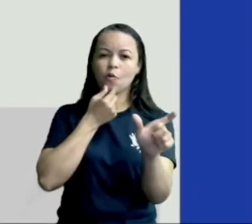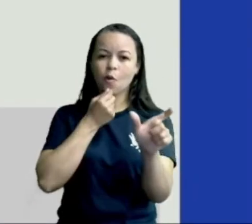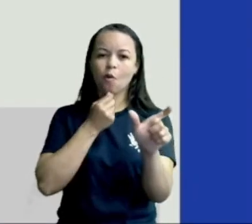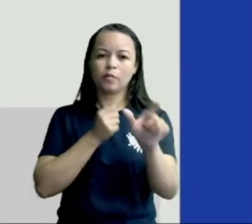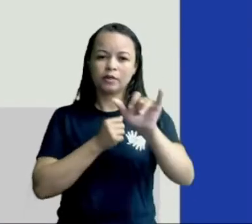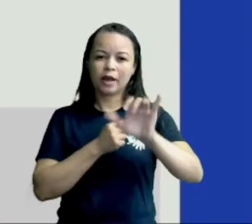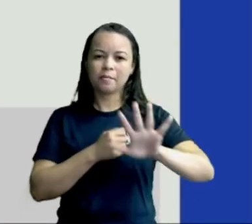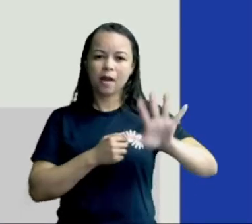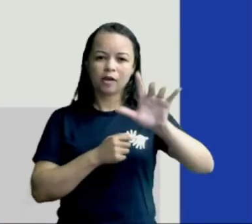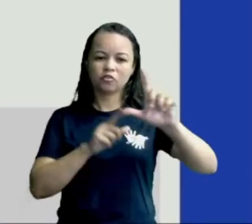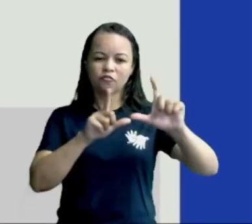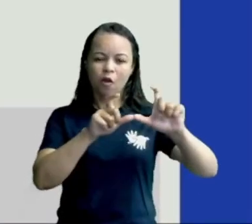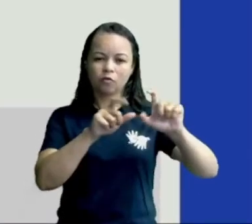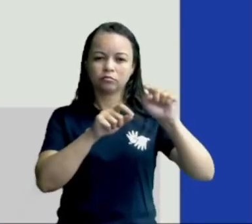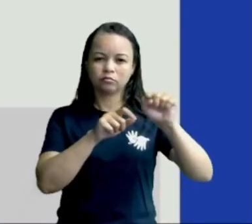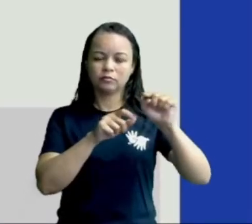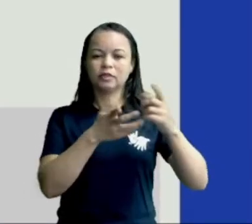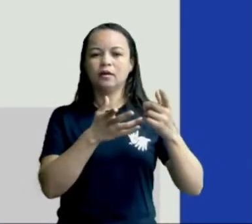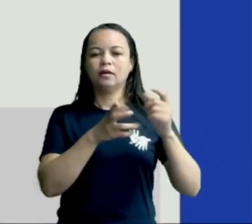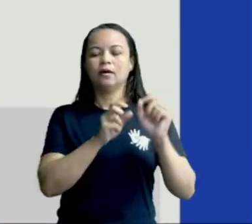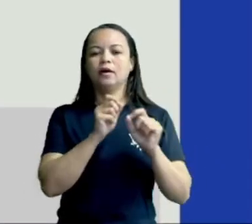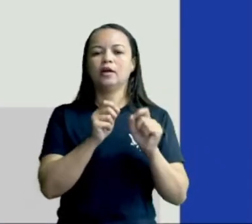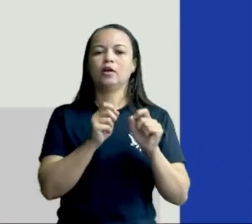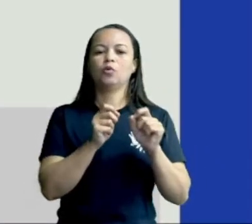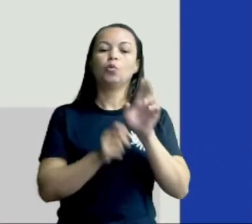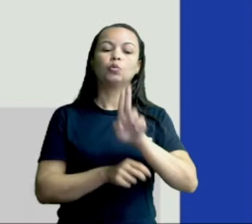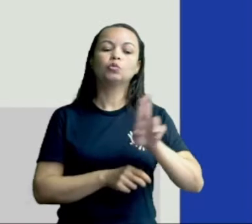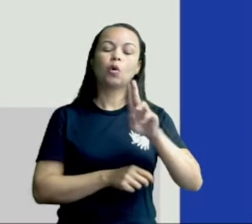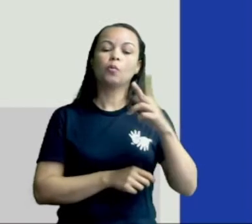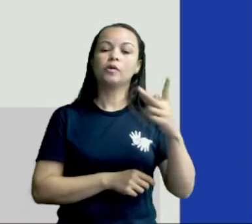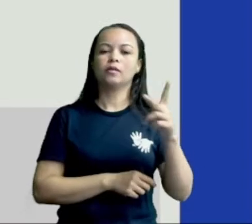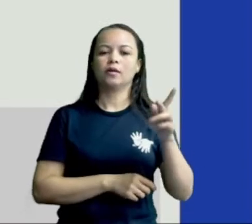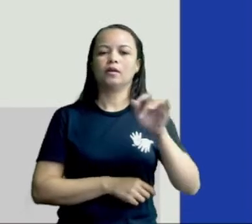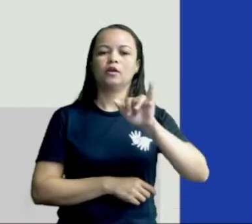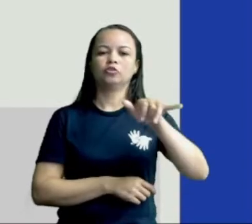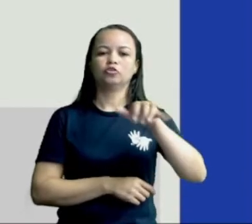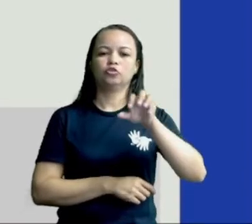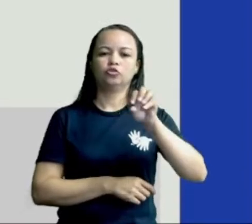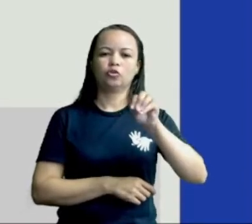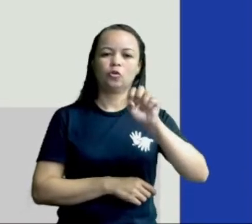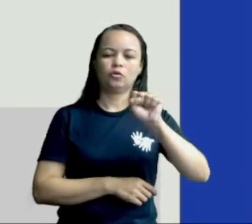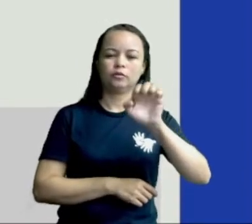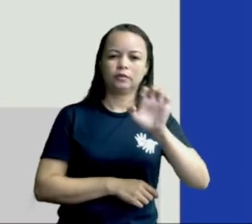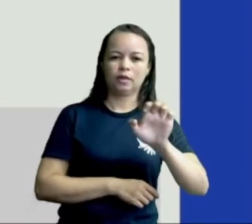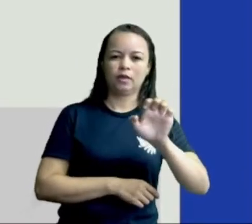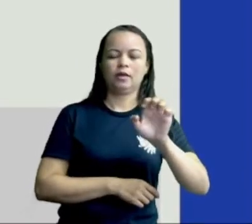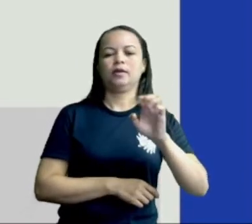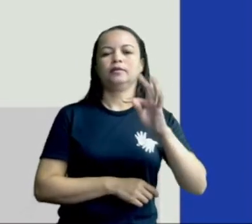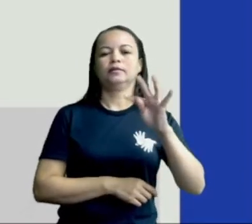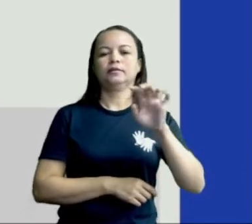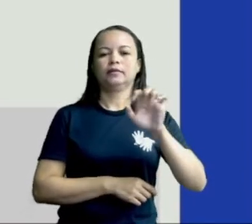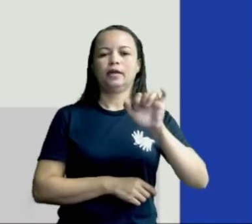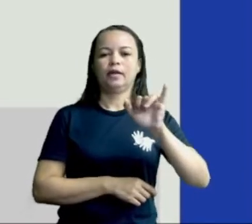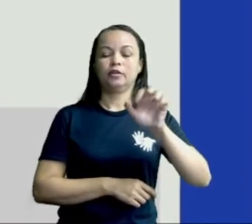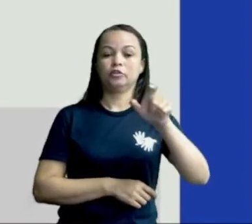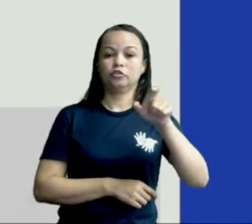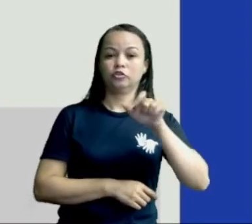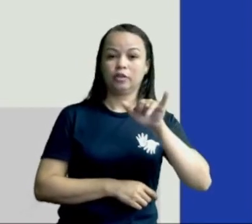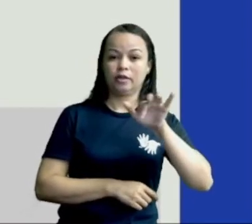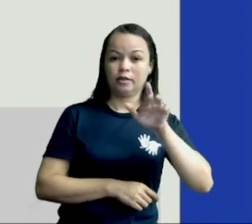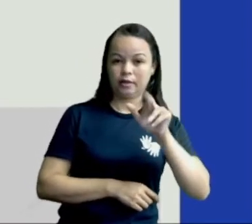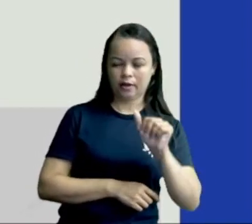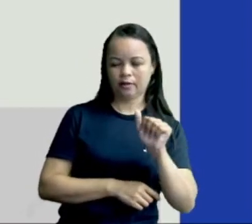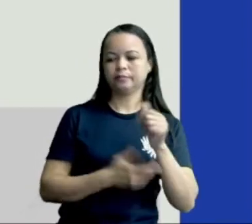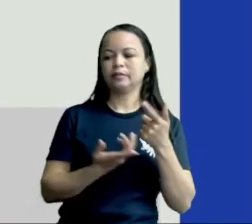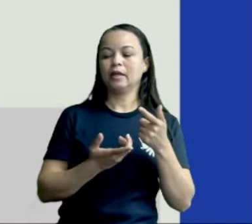foto aí, ó. O nome dele é José Teixeira de Albuquerque. Olha só, ele nasceu na Fazenda Porteiras, em Vitória